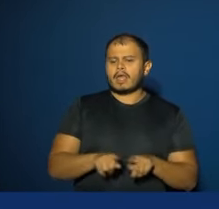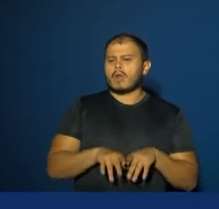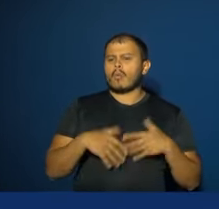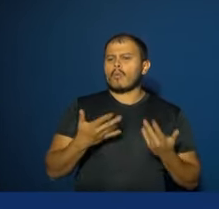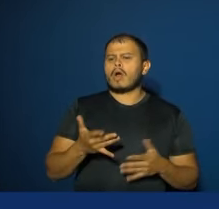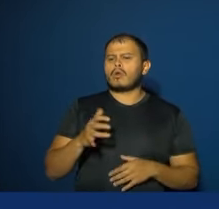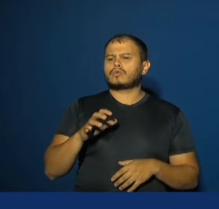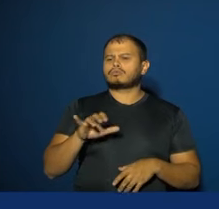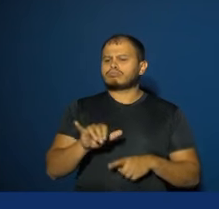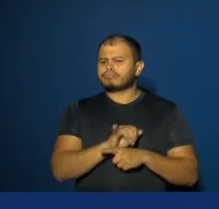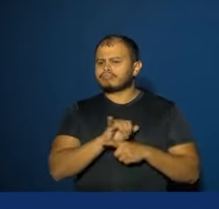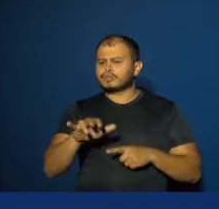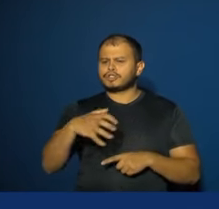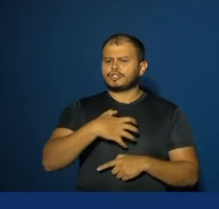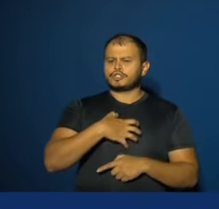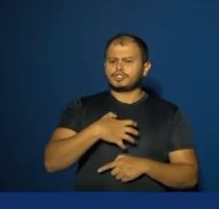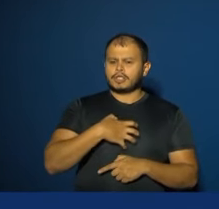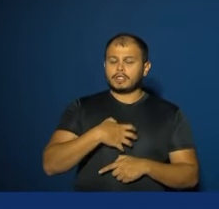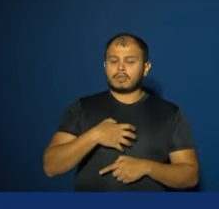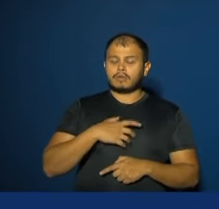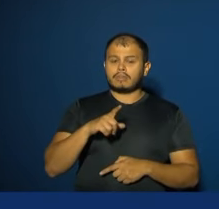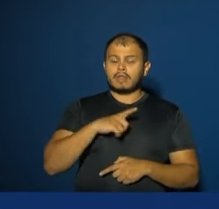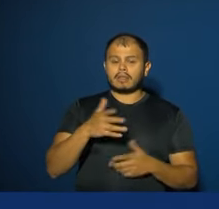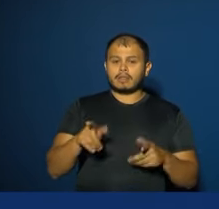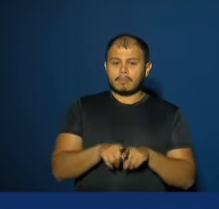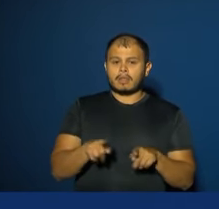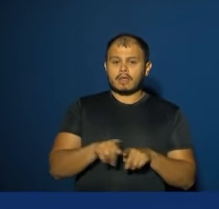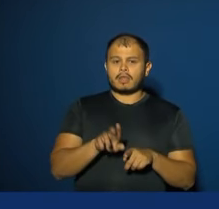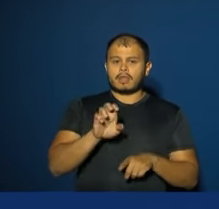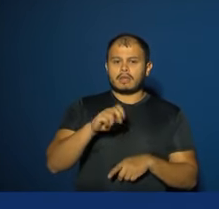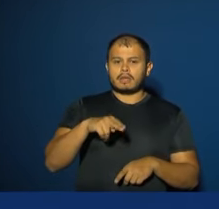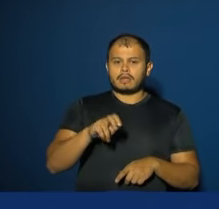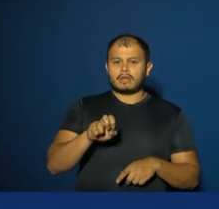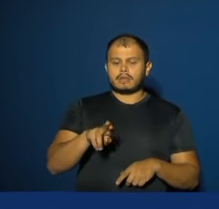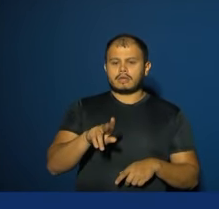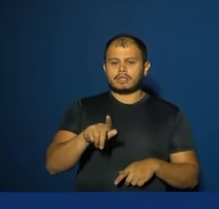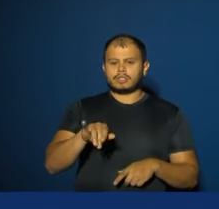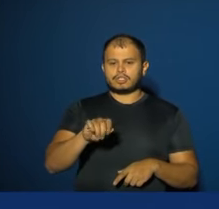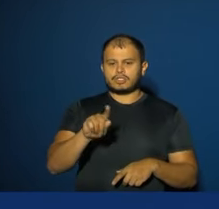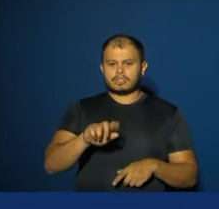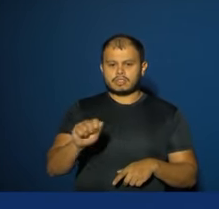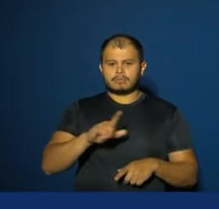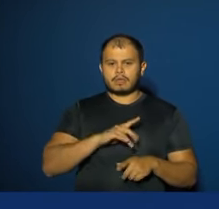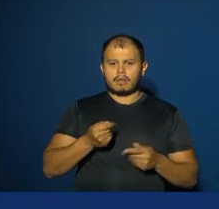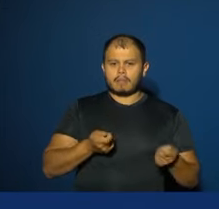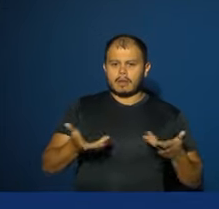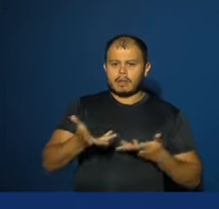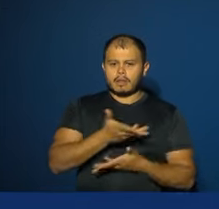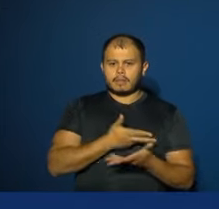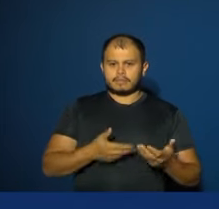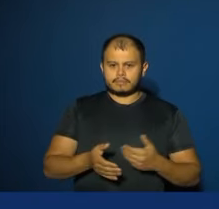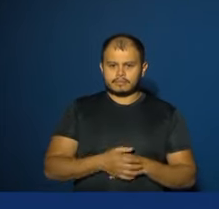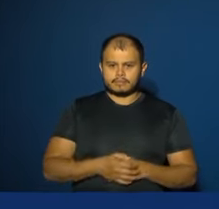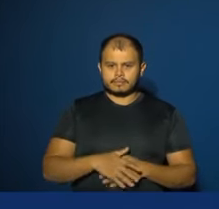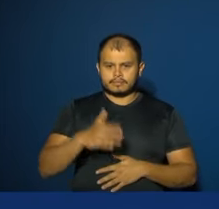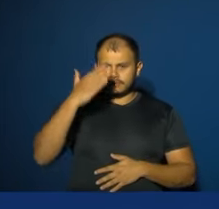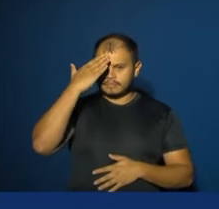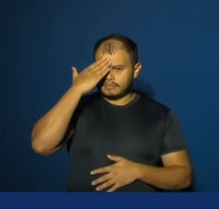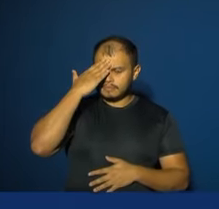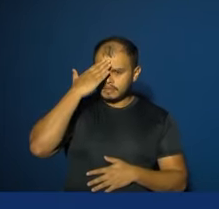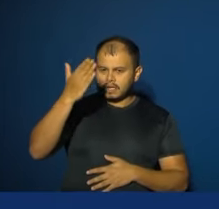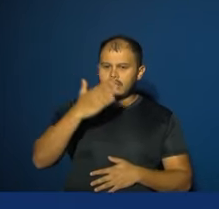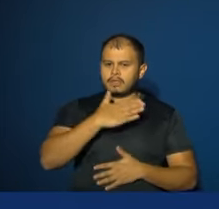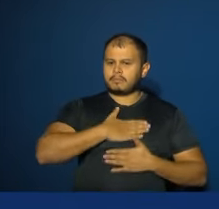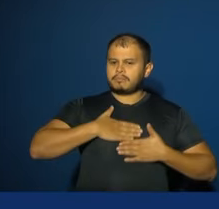você está, a Energisa está se preparando para esse movimento? Muito obrigado, então, Vitório. Um